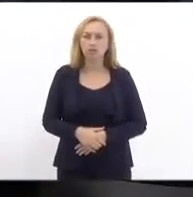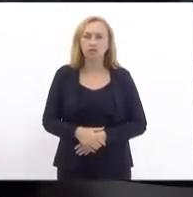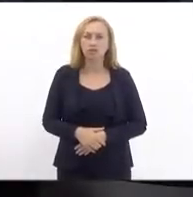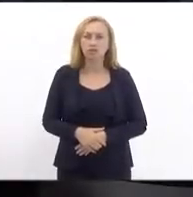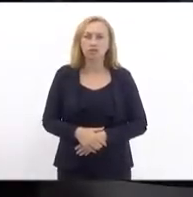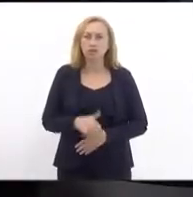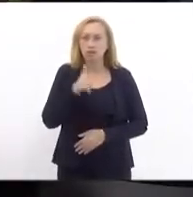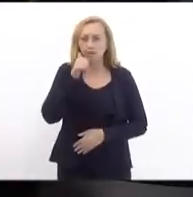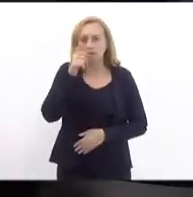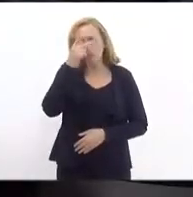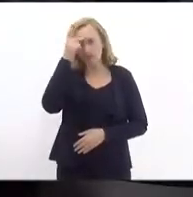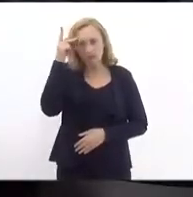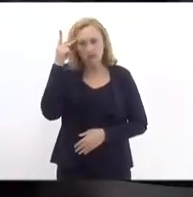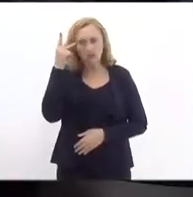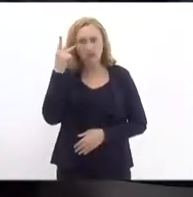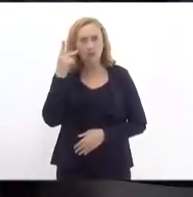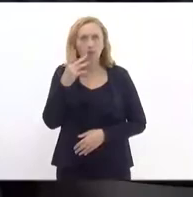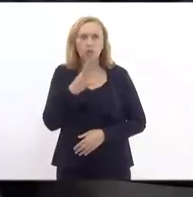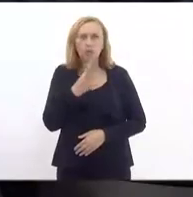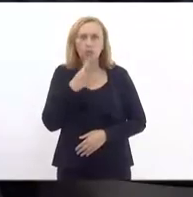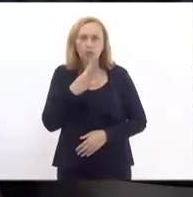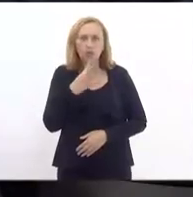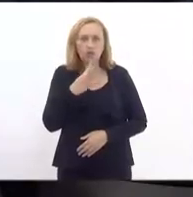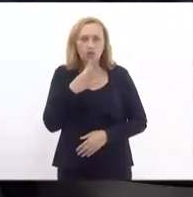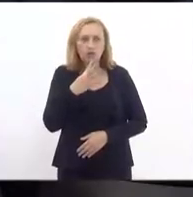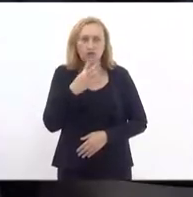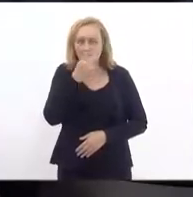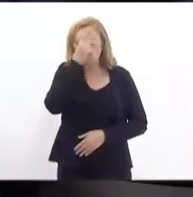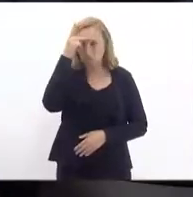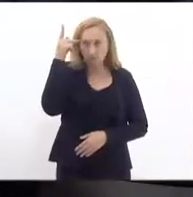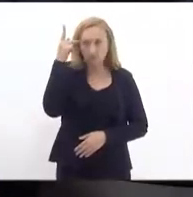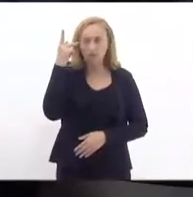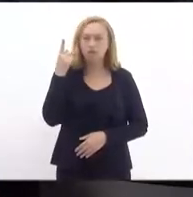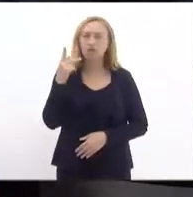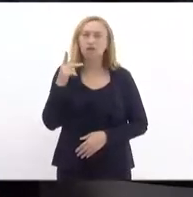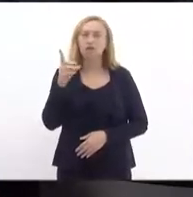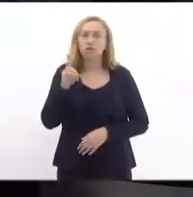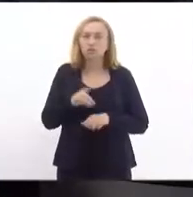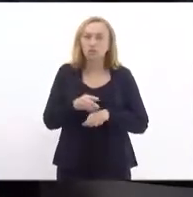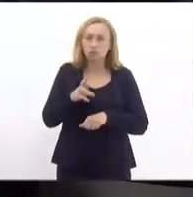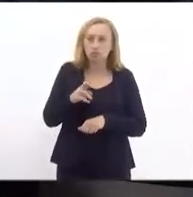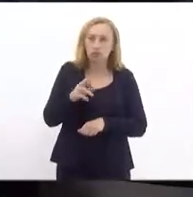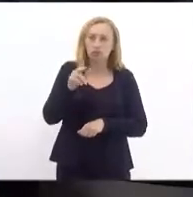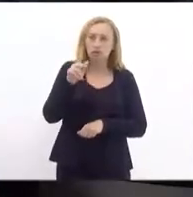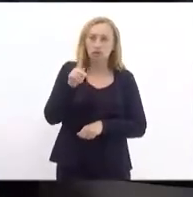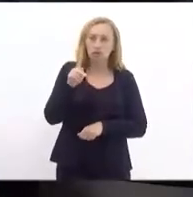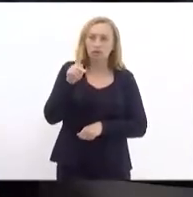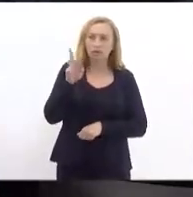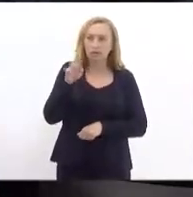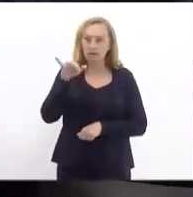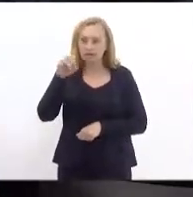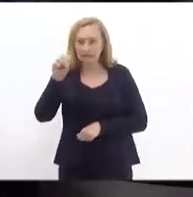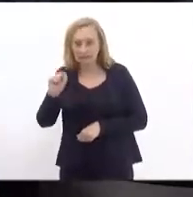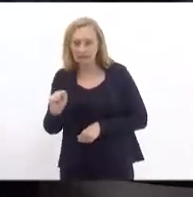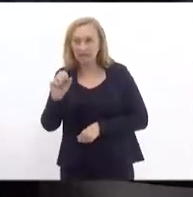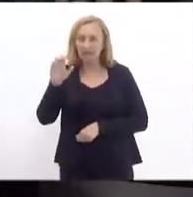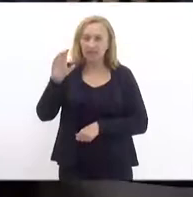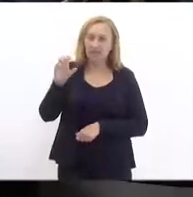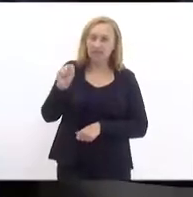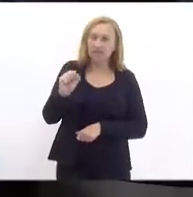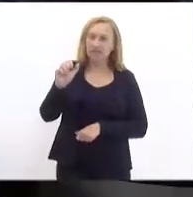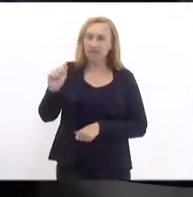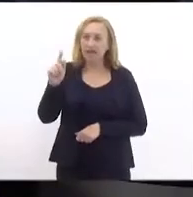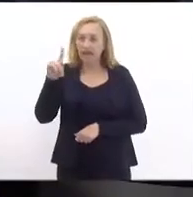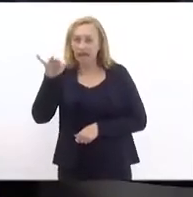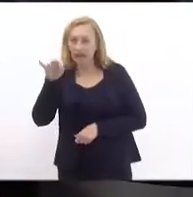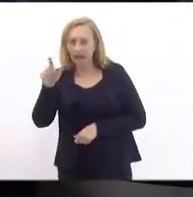sempre tentando reconhecer as pessoas. A doutora Priscila Sacalém já esteve conosco aqui em vários debates, é